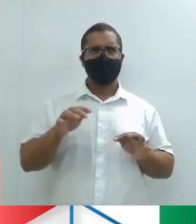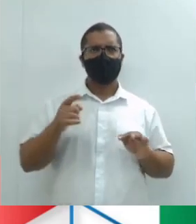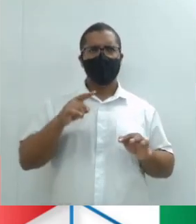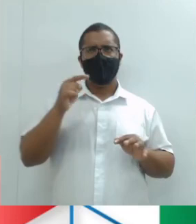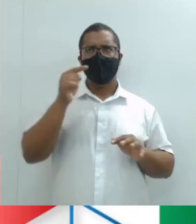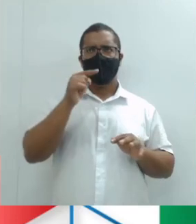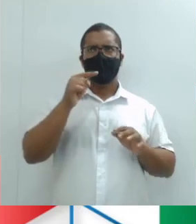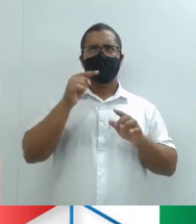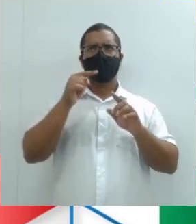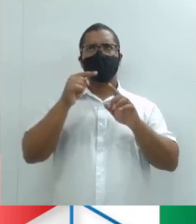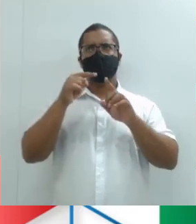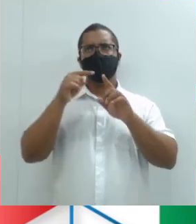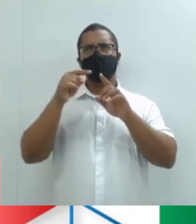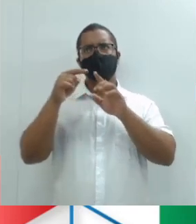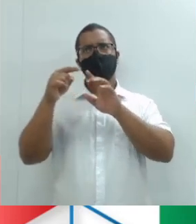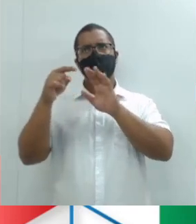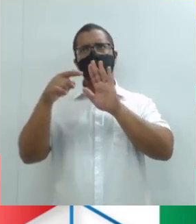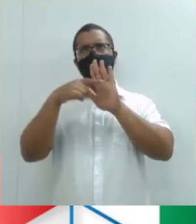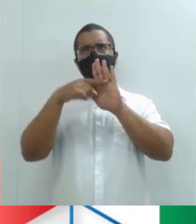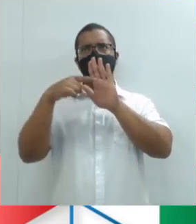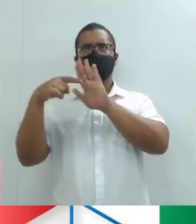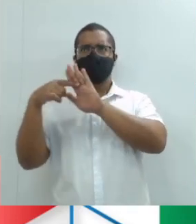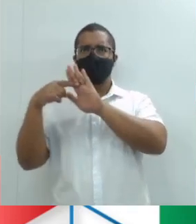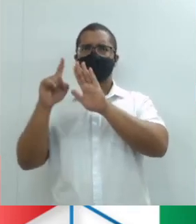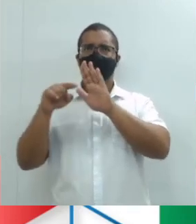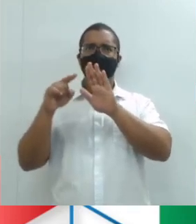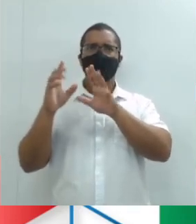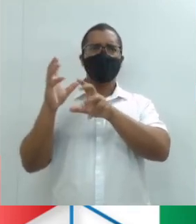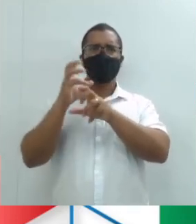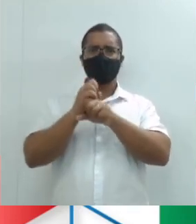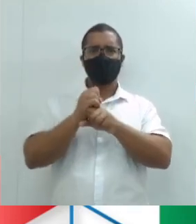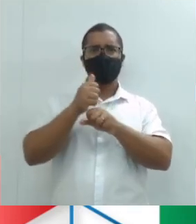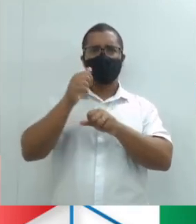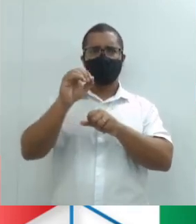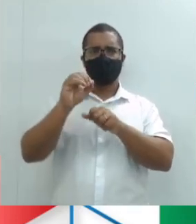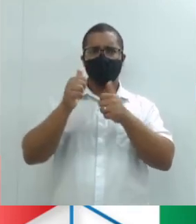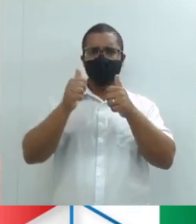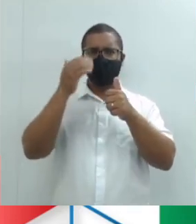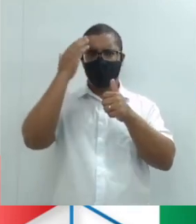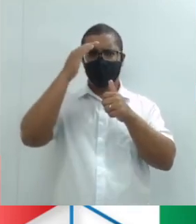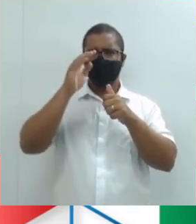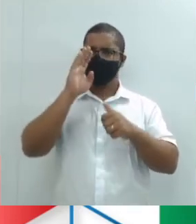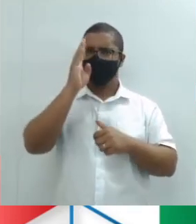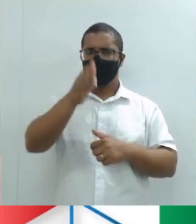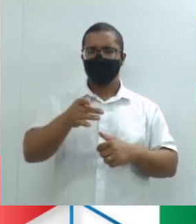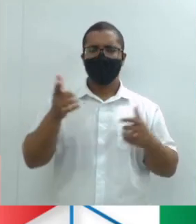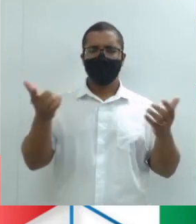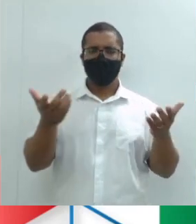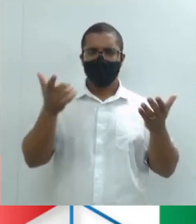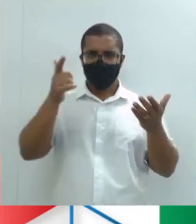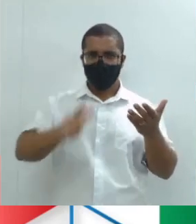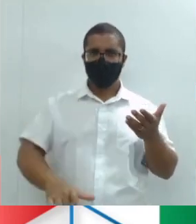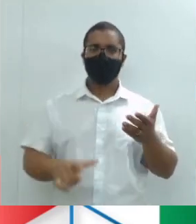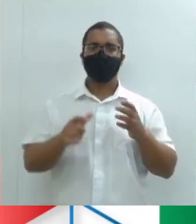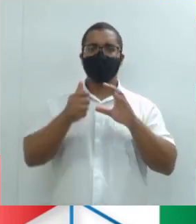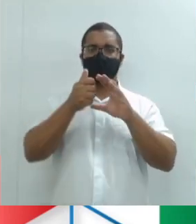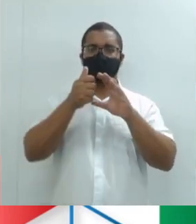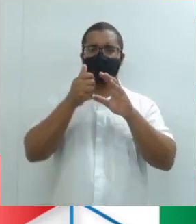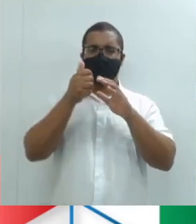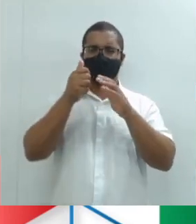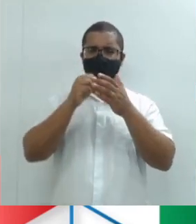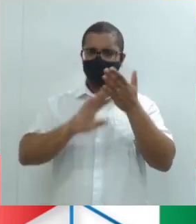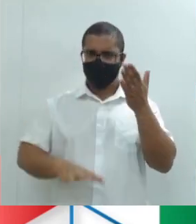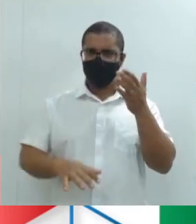dá mais, eu vou somar. E aí vai ficar 5 mais 5, 10. Deu para entender? Vamos direto para a terceira propriedade. A gente precisa